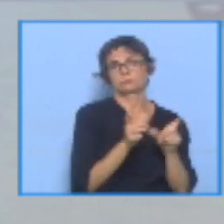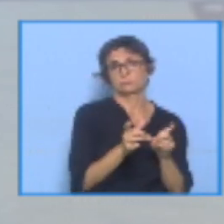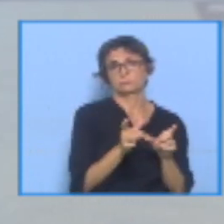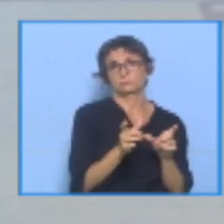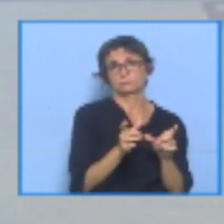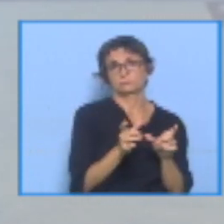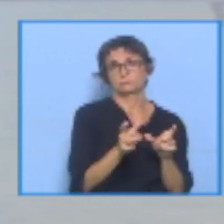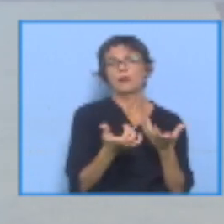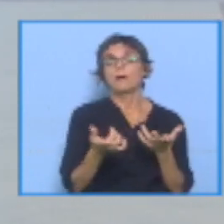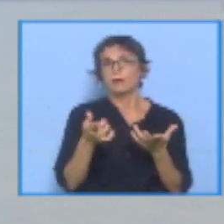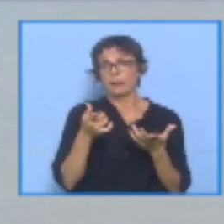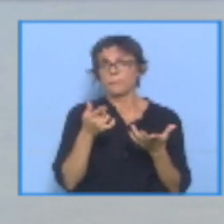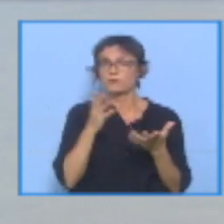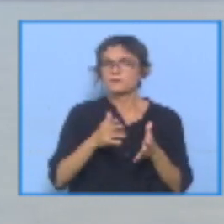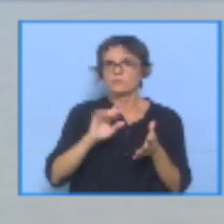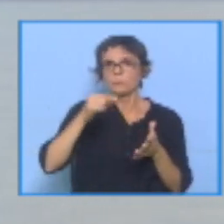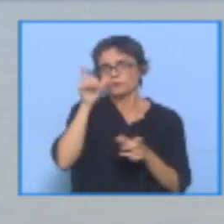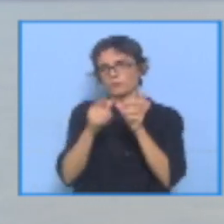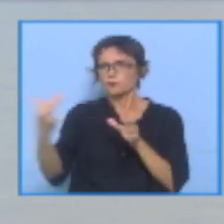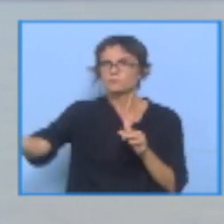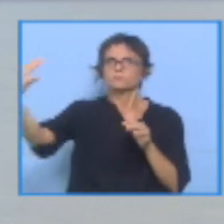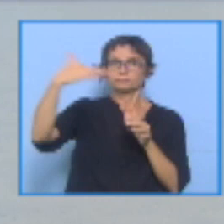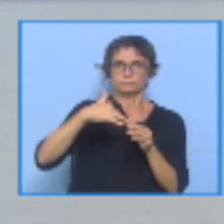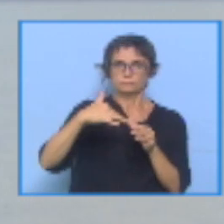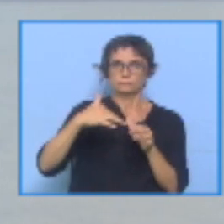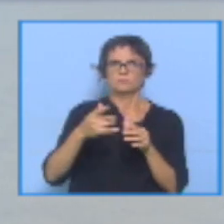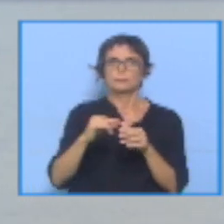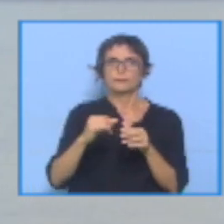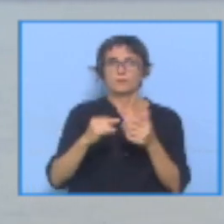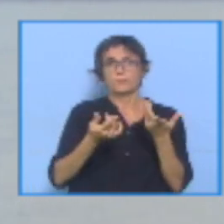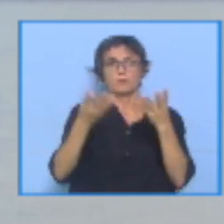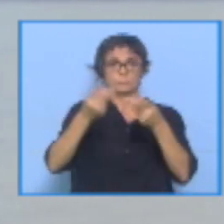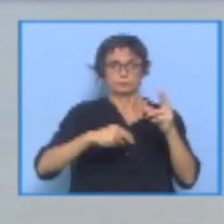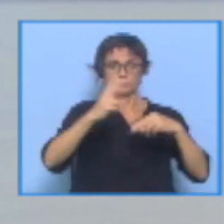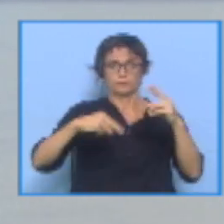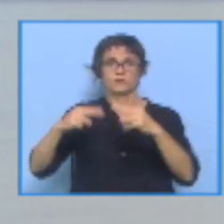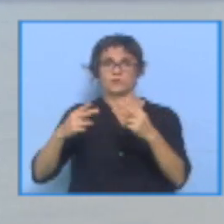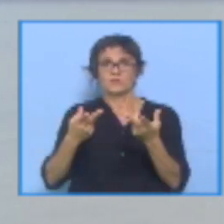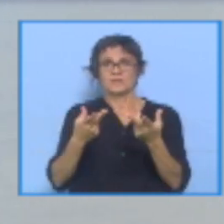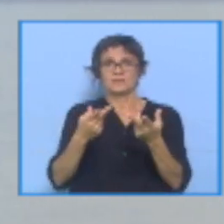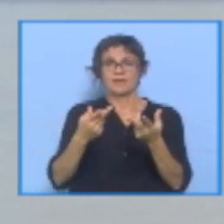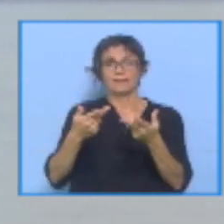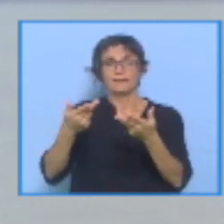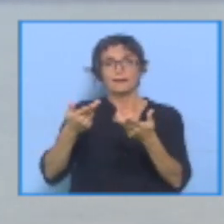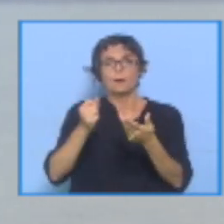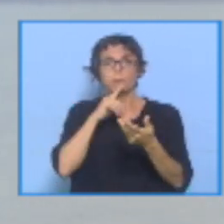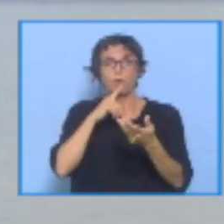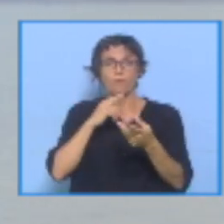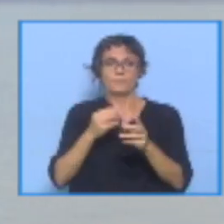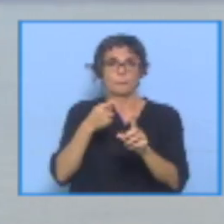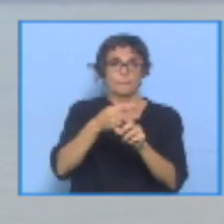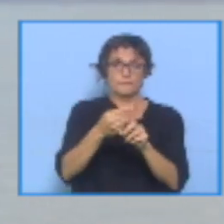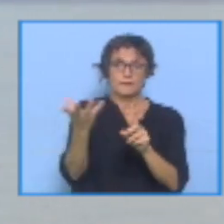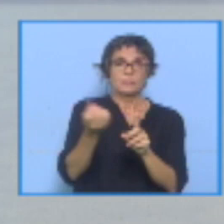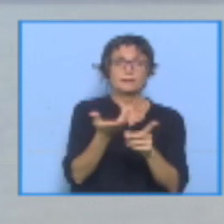também dizem que as contas públicas se equilibram porque temos cá mais gente a trabalhar e não são apenas os portugueses. Claro. Portanto, esta consciência de